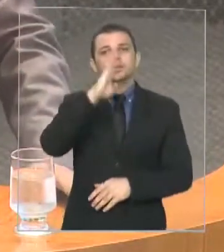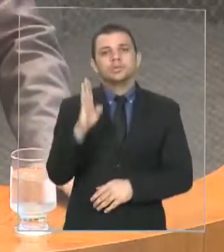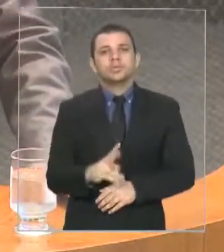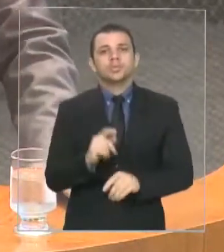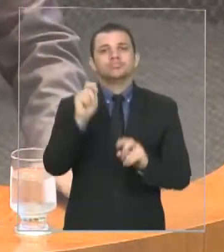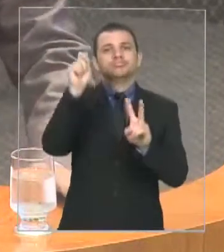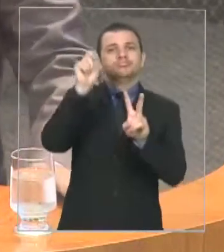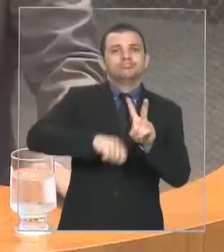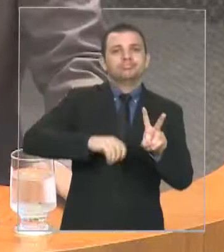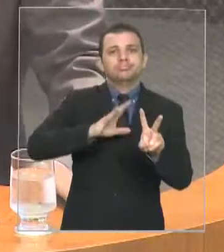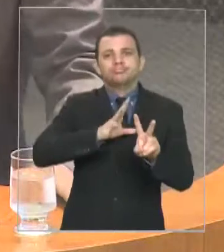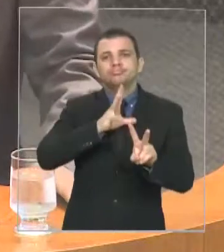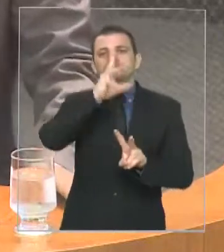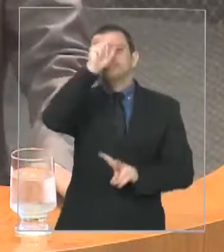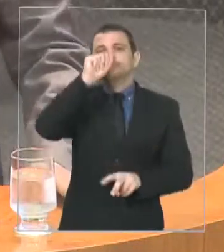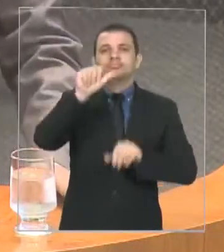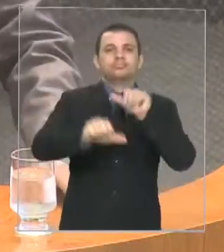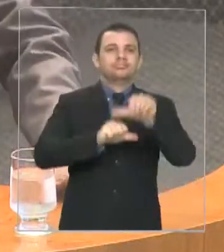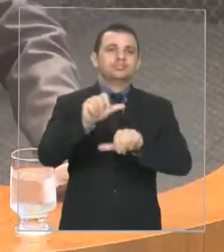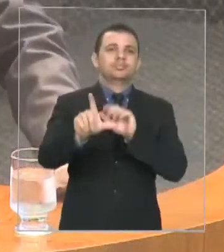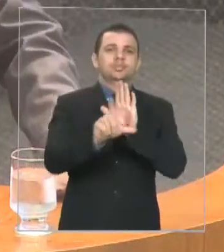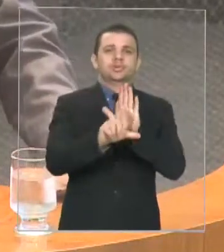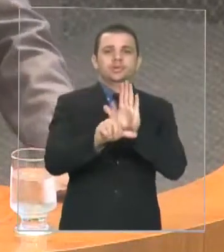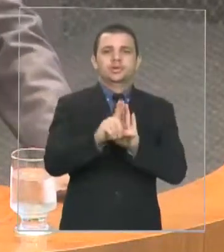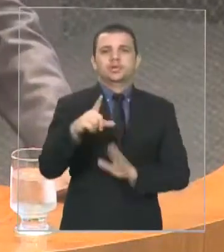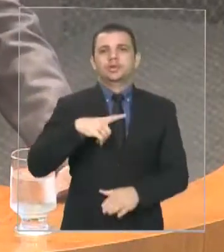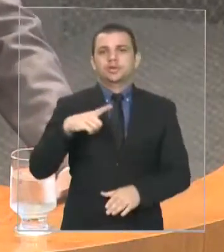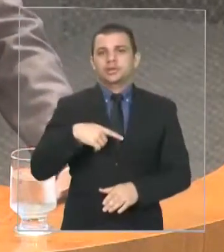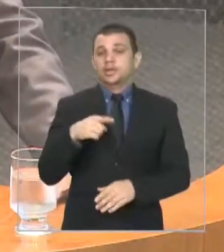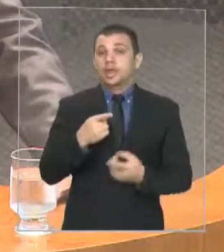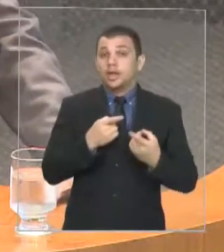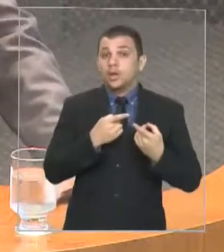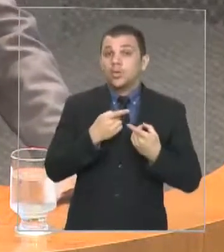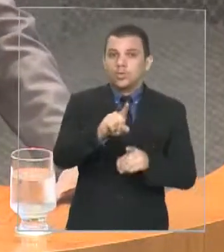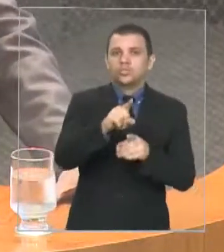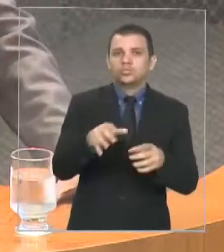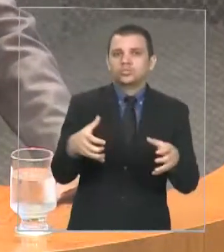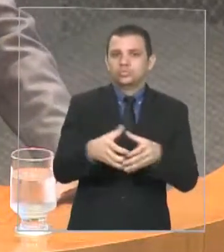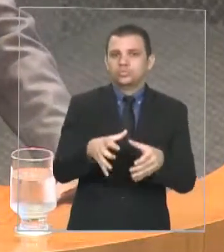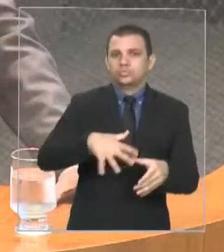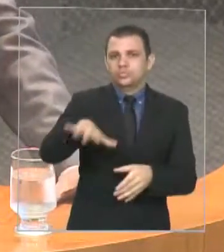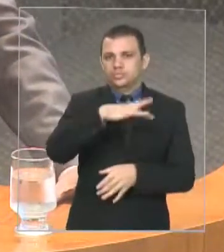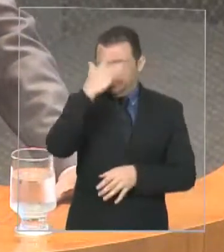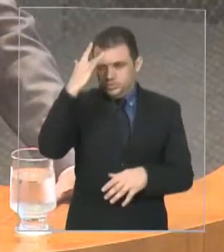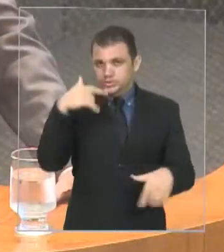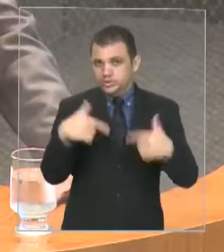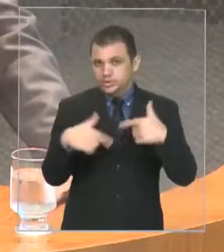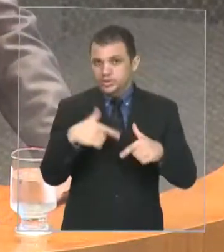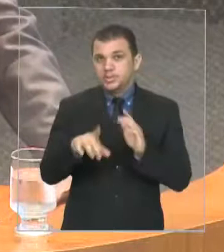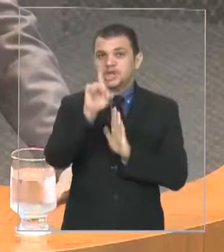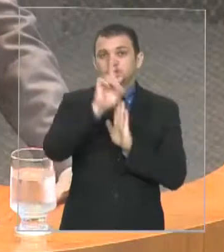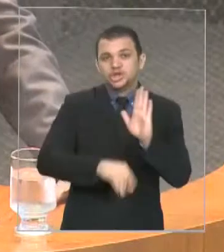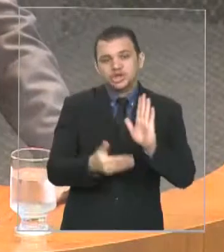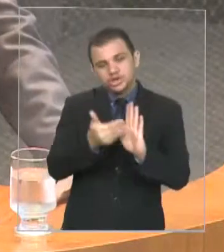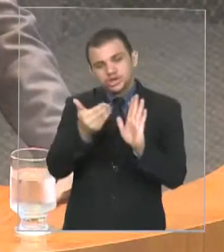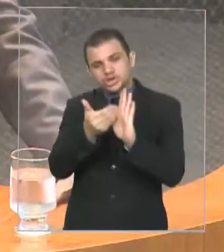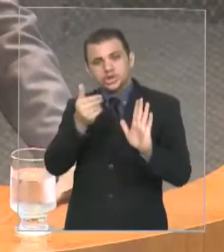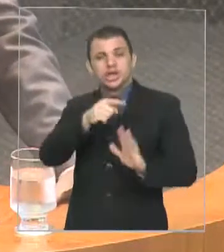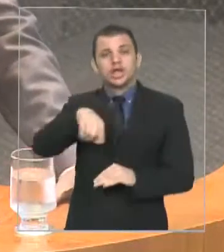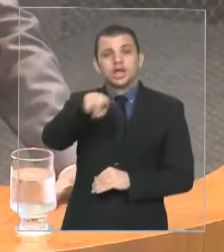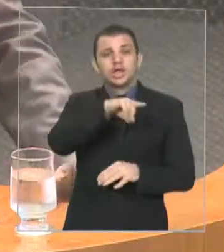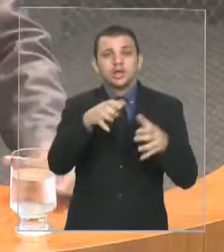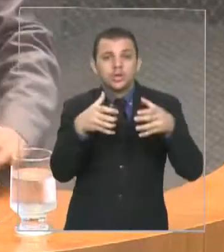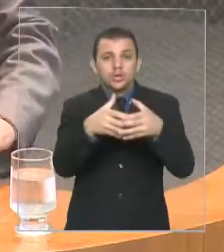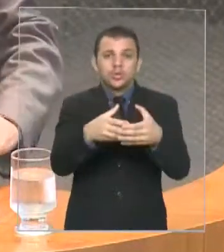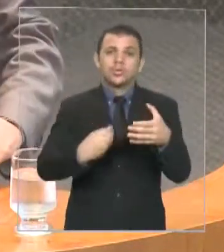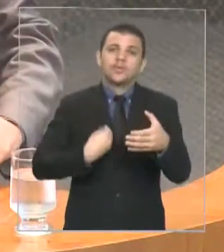afeta violentamente, retirando direitos e colocando a situação dos trabalhadores realmente numa condição